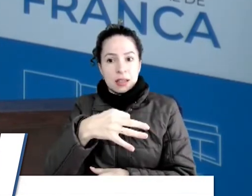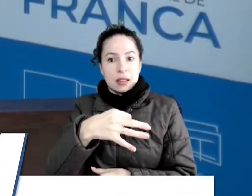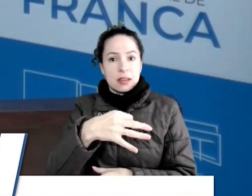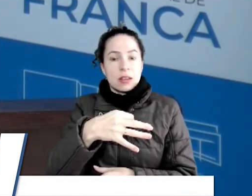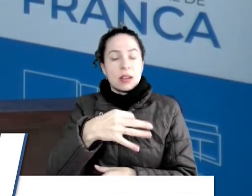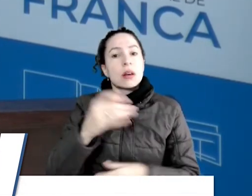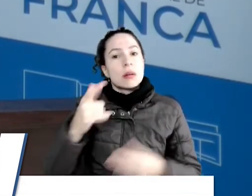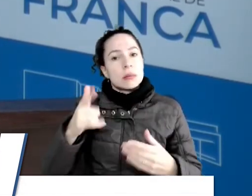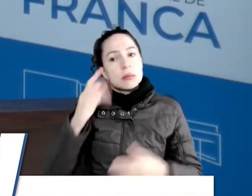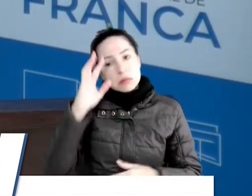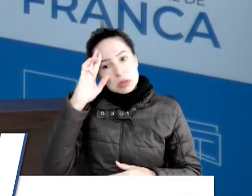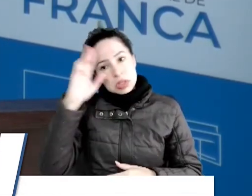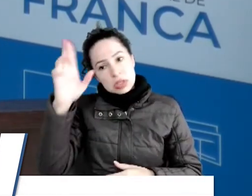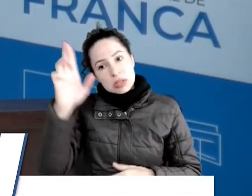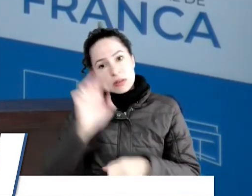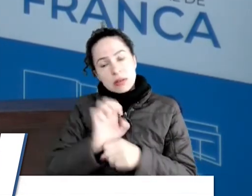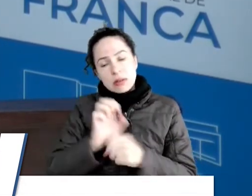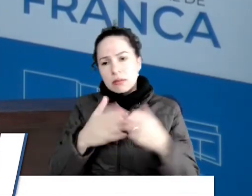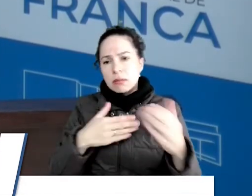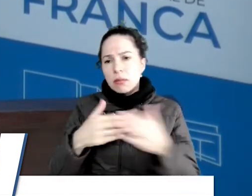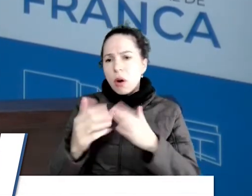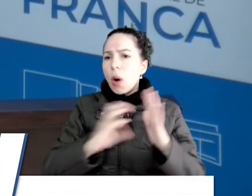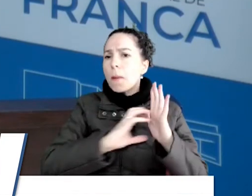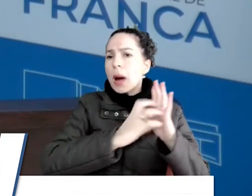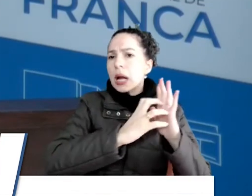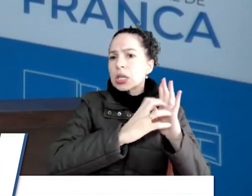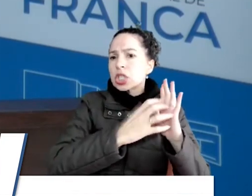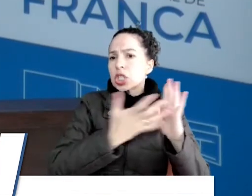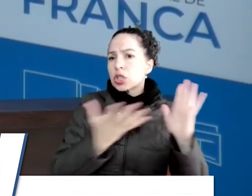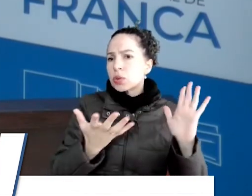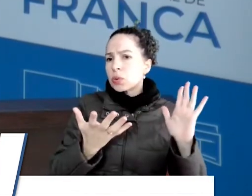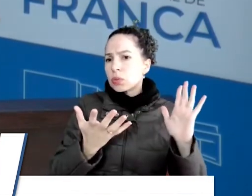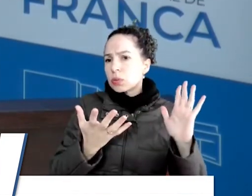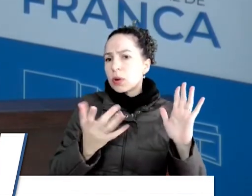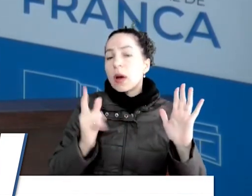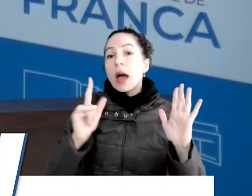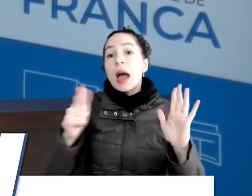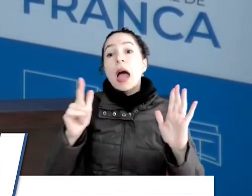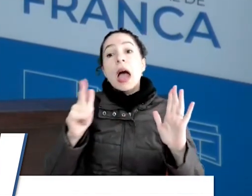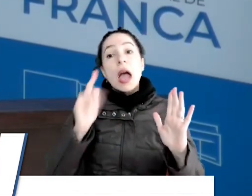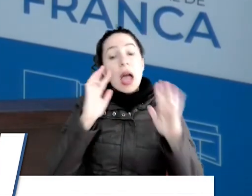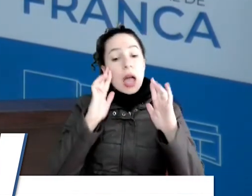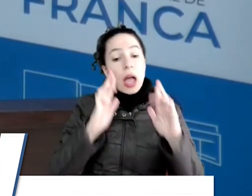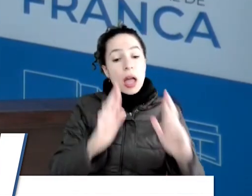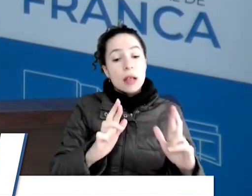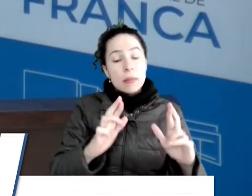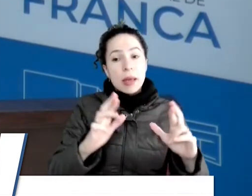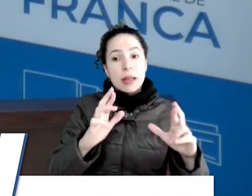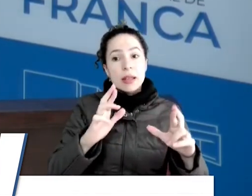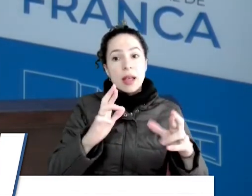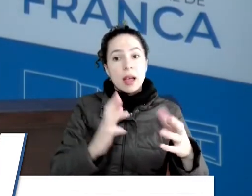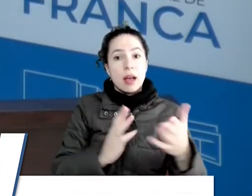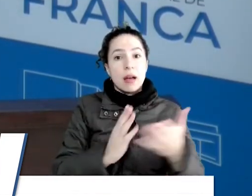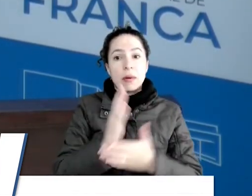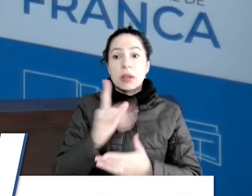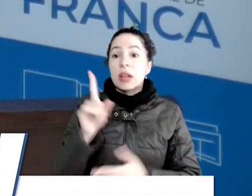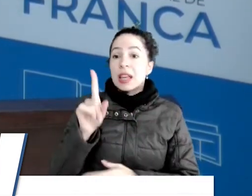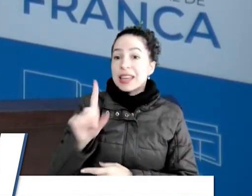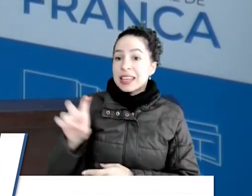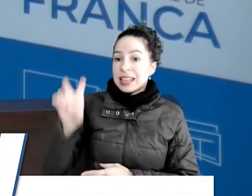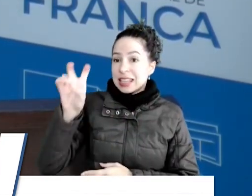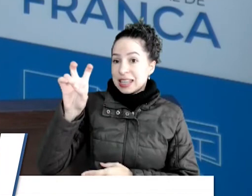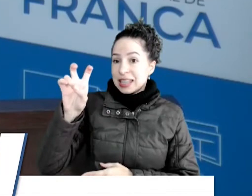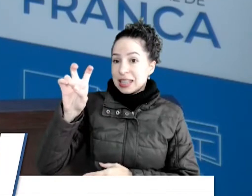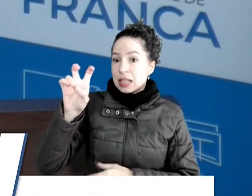que corrente política for. O resultado da urna é sagrado. Nós temos 15 vereadores aqui, todos eleitos pela